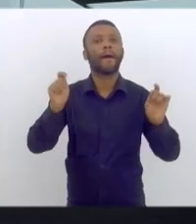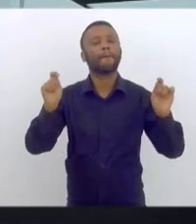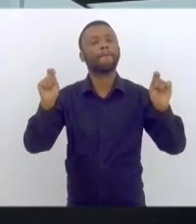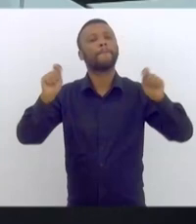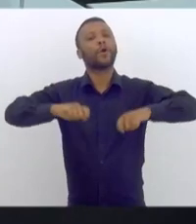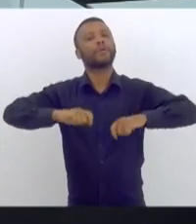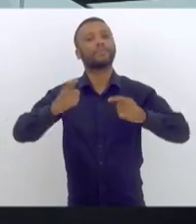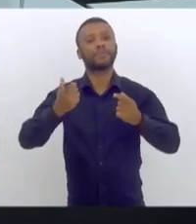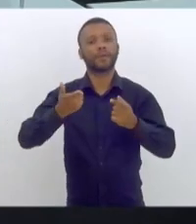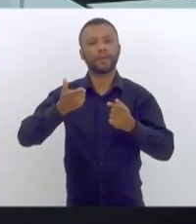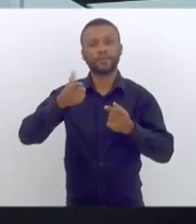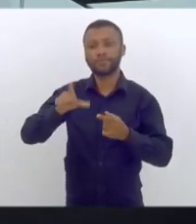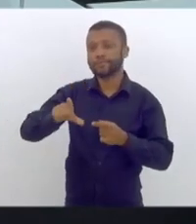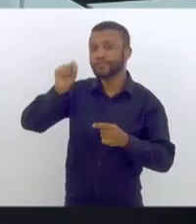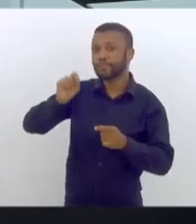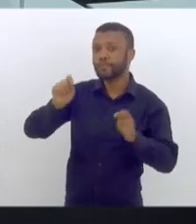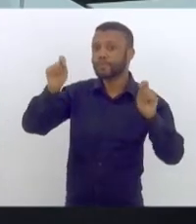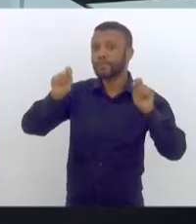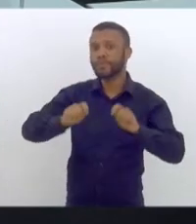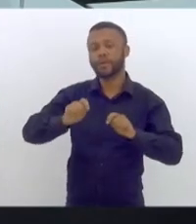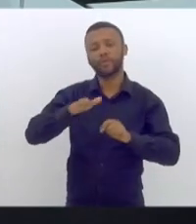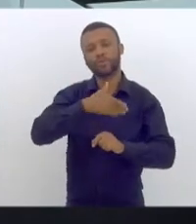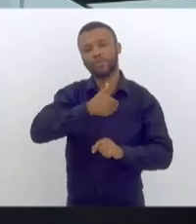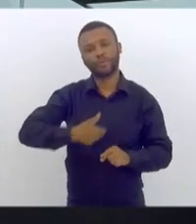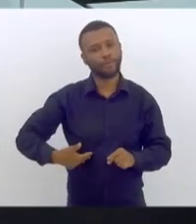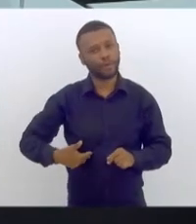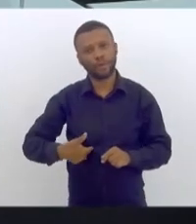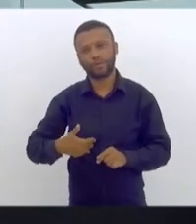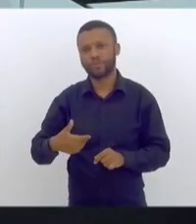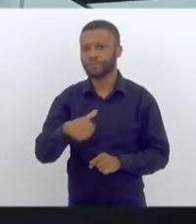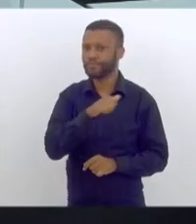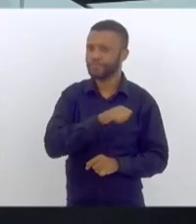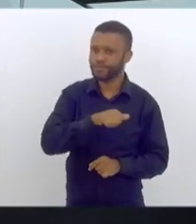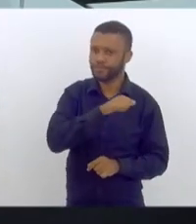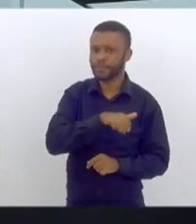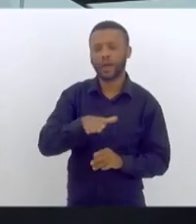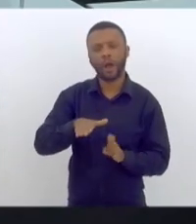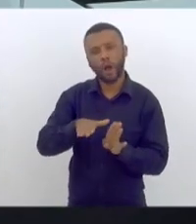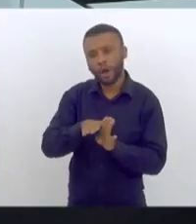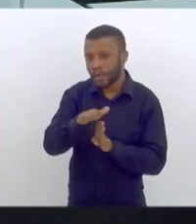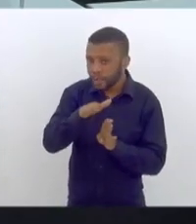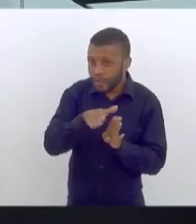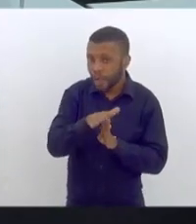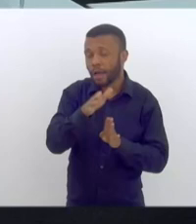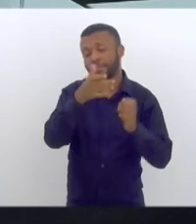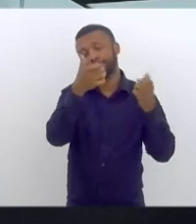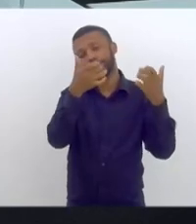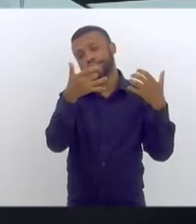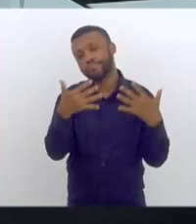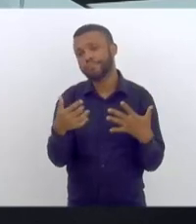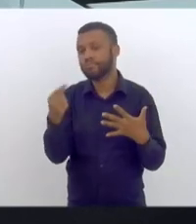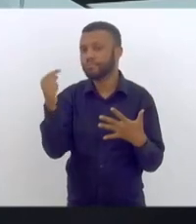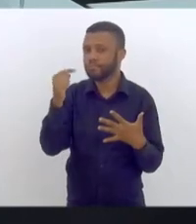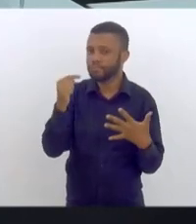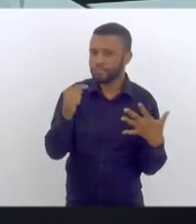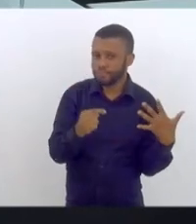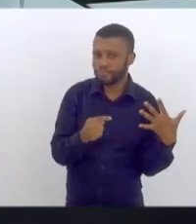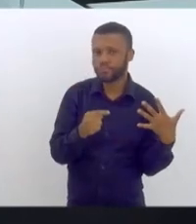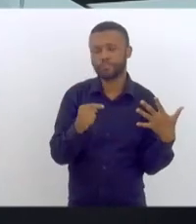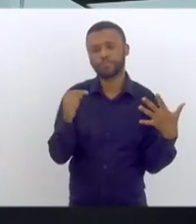um dever do Governo do Estado é divulgar é orientar é explicitar o programa em si